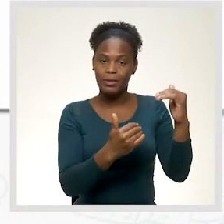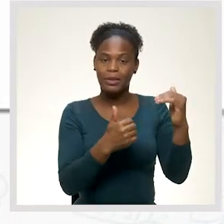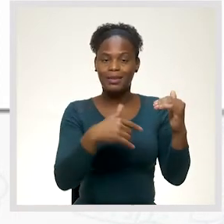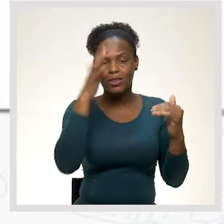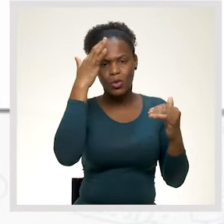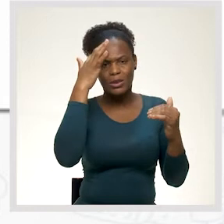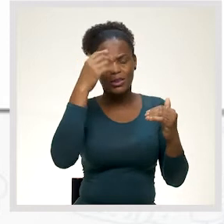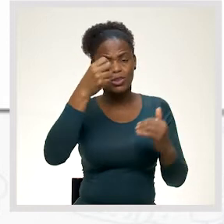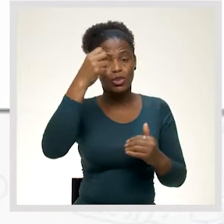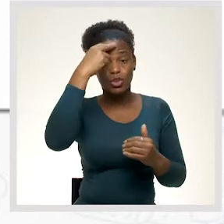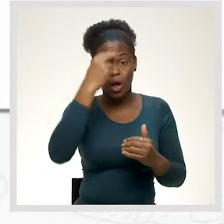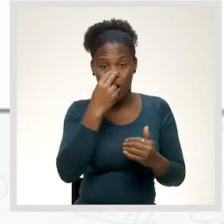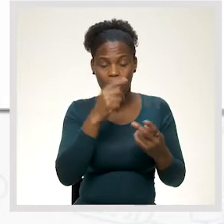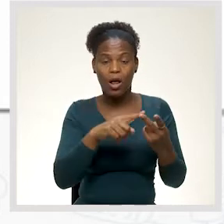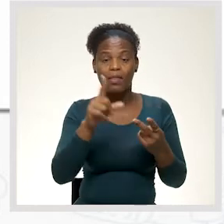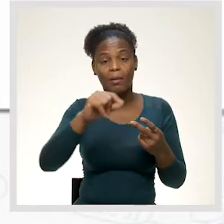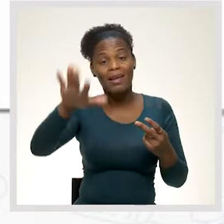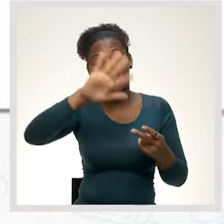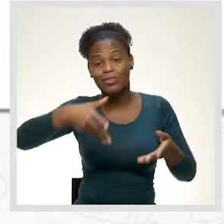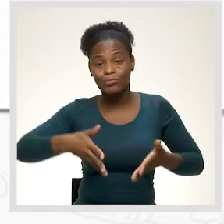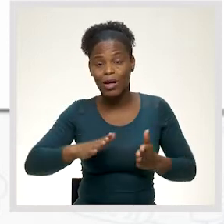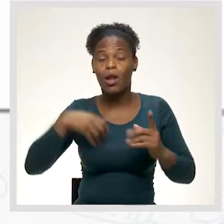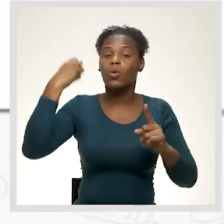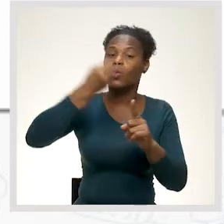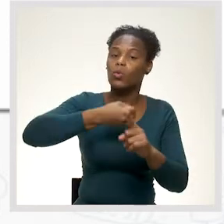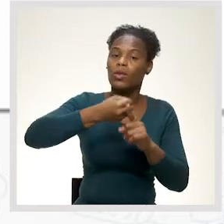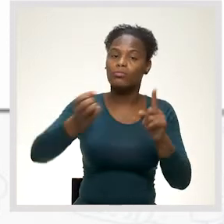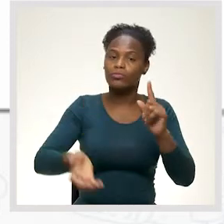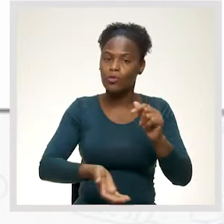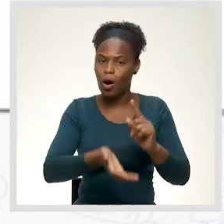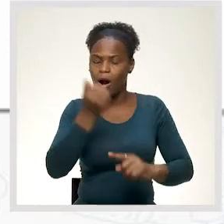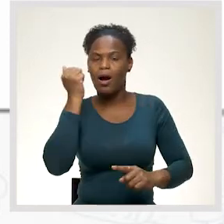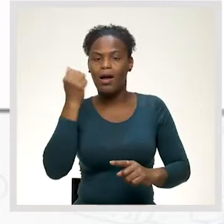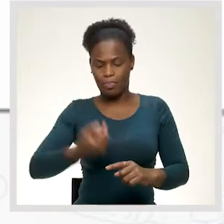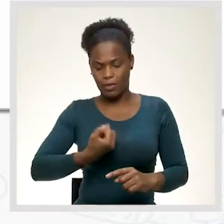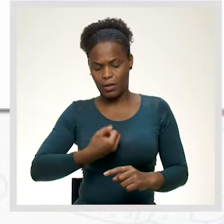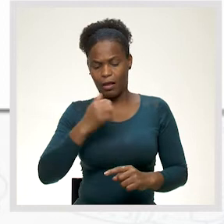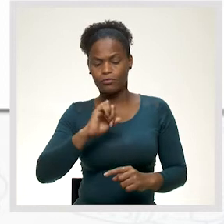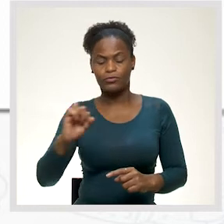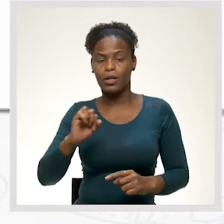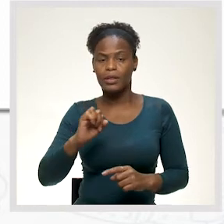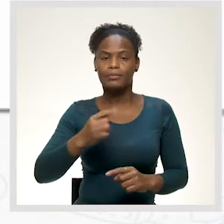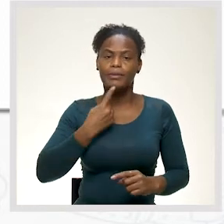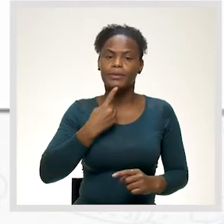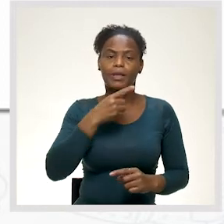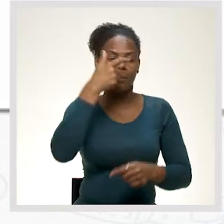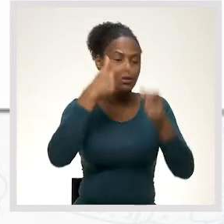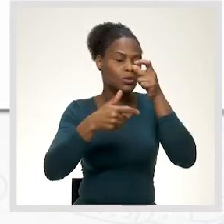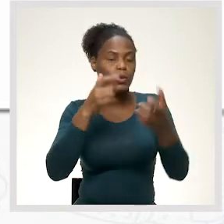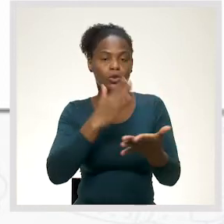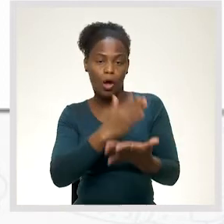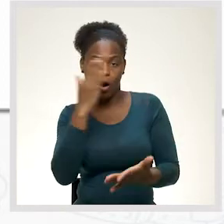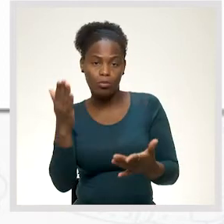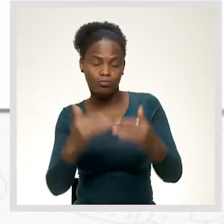consciência histórica e nacional. Luta-se pela conquista da identidade, entendendo-se que o indivíduo só